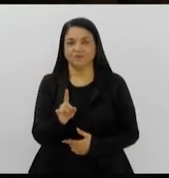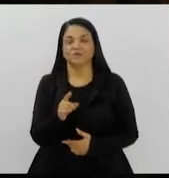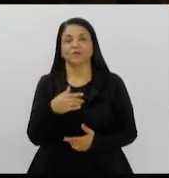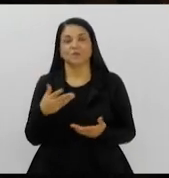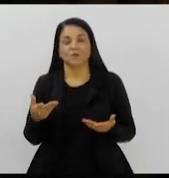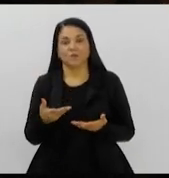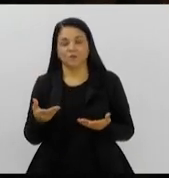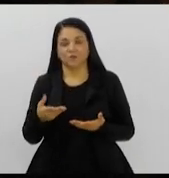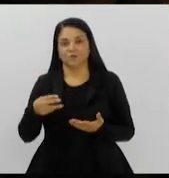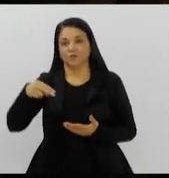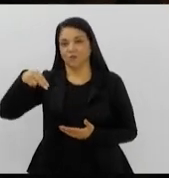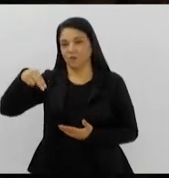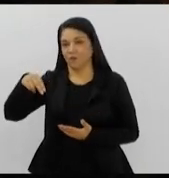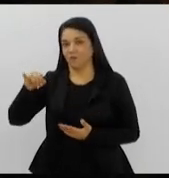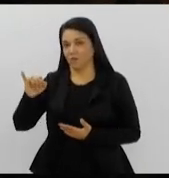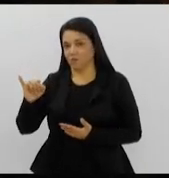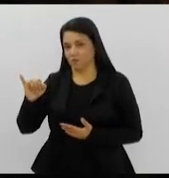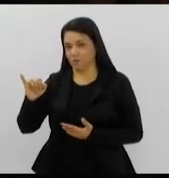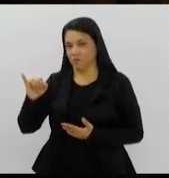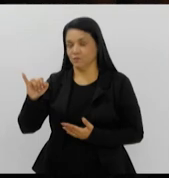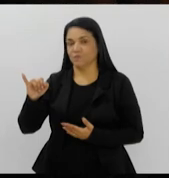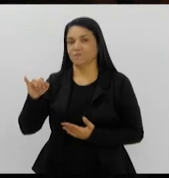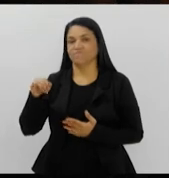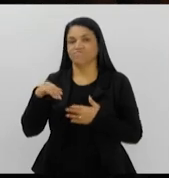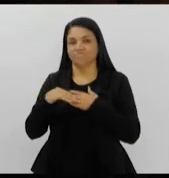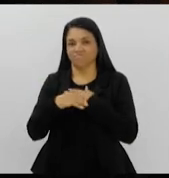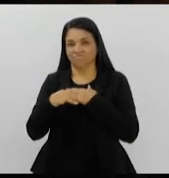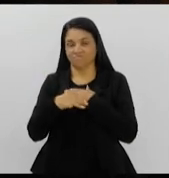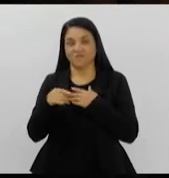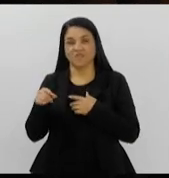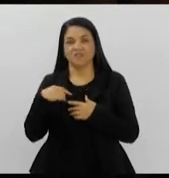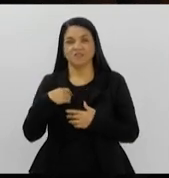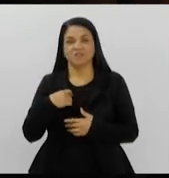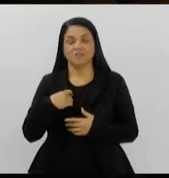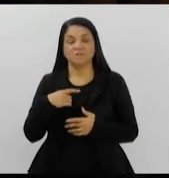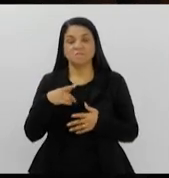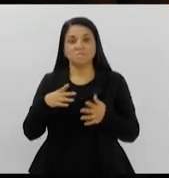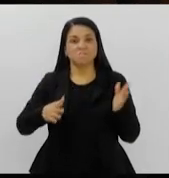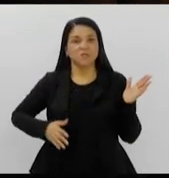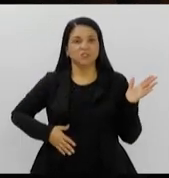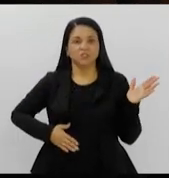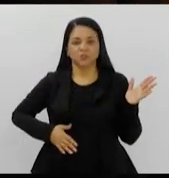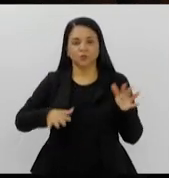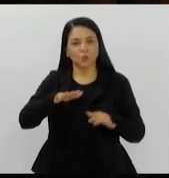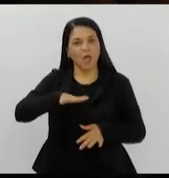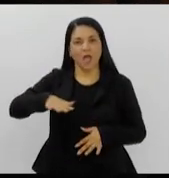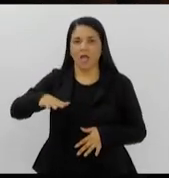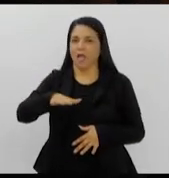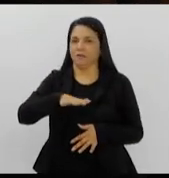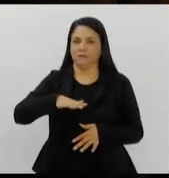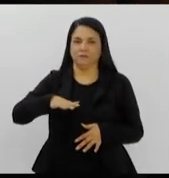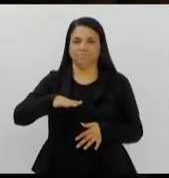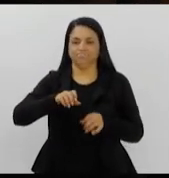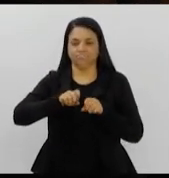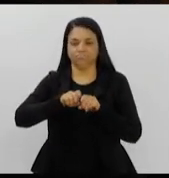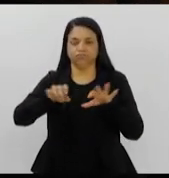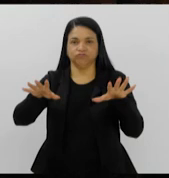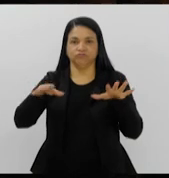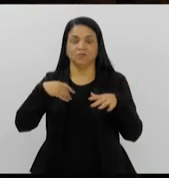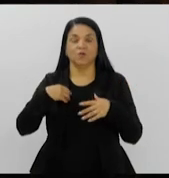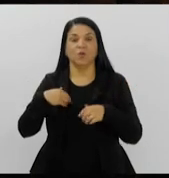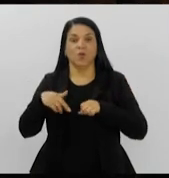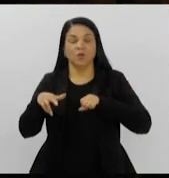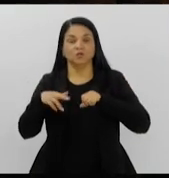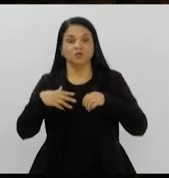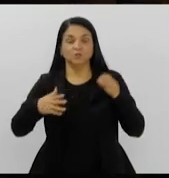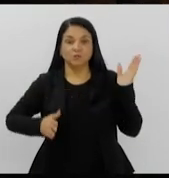Nova Iguaçu virou o shopping da bandidagem. Hoje, os bandidos de Belfor